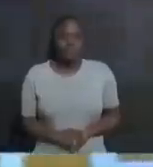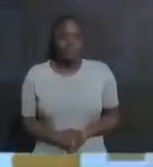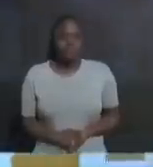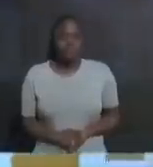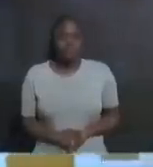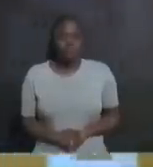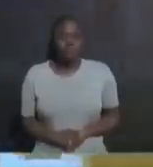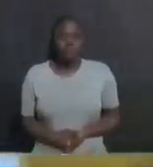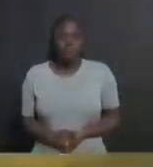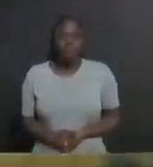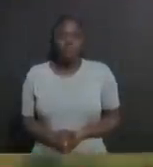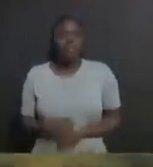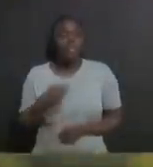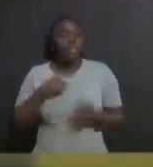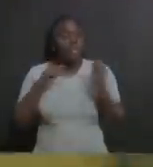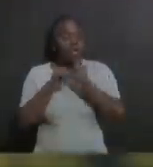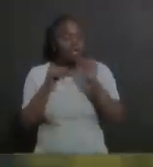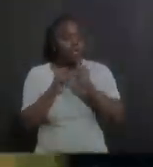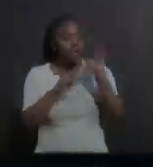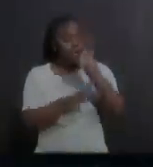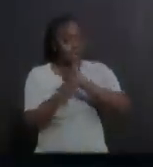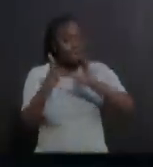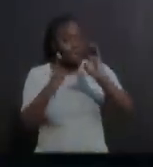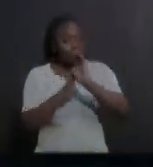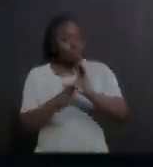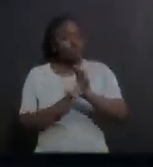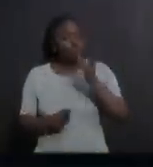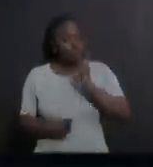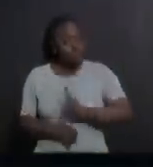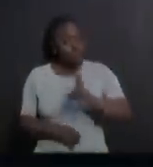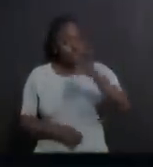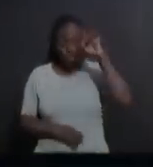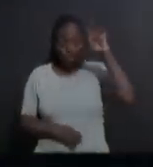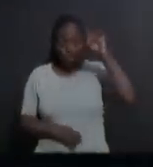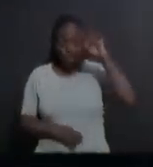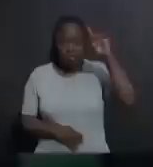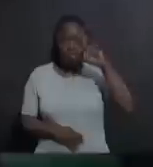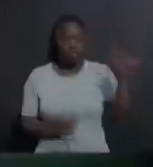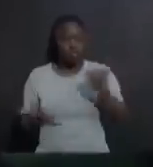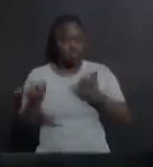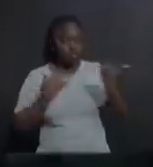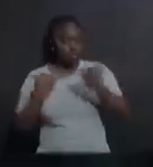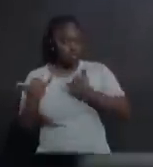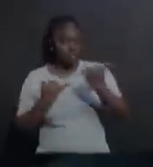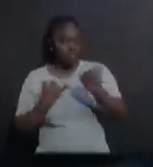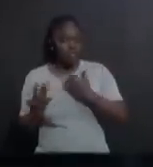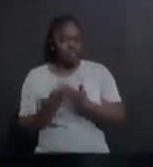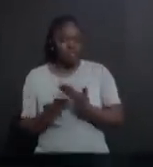Minha mulher, gente, eu estou fazendo carisma por tabela, porque todo dia elas chegam me contando as aulas todas.